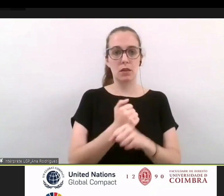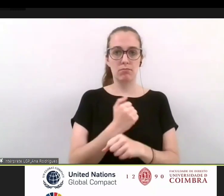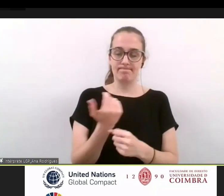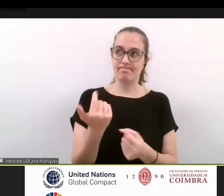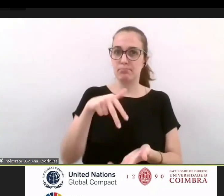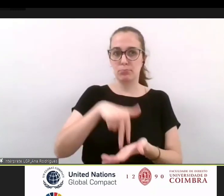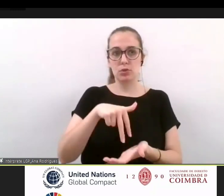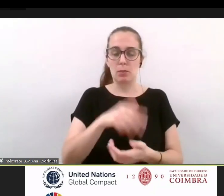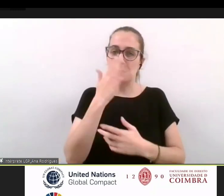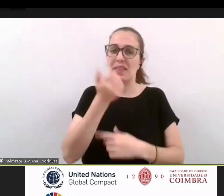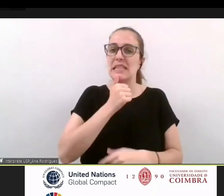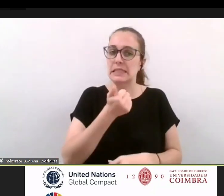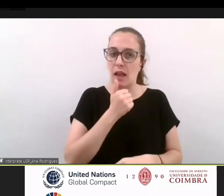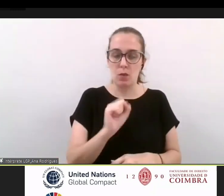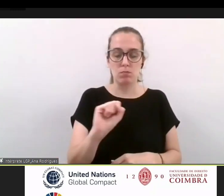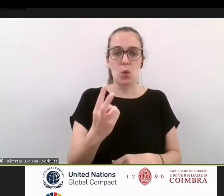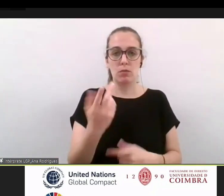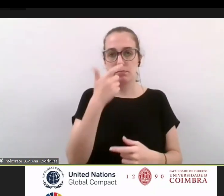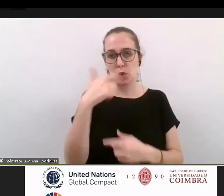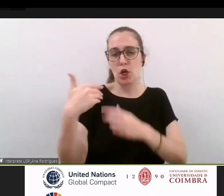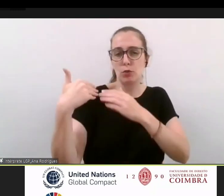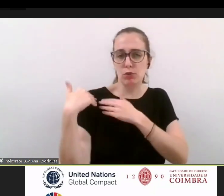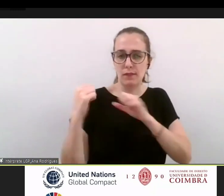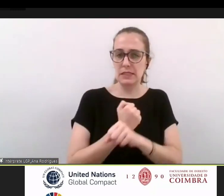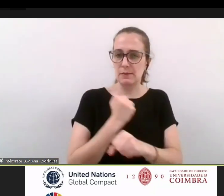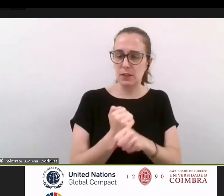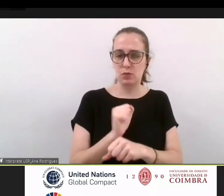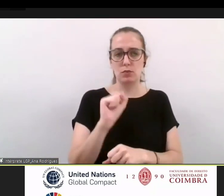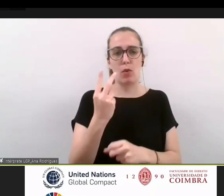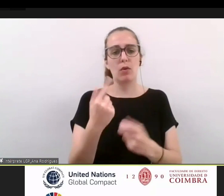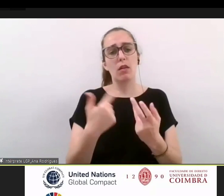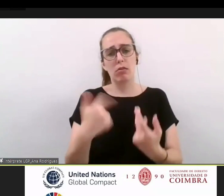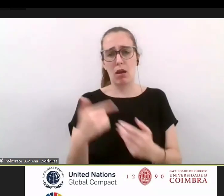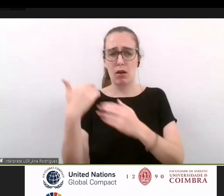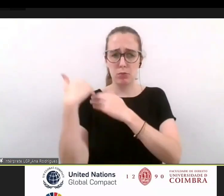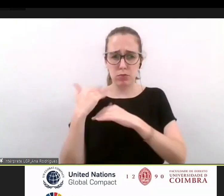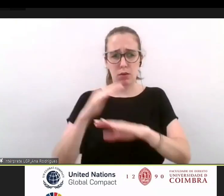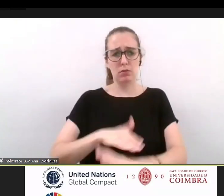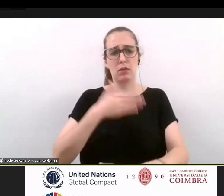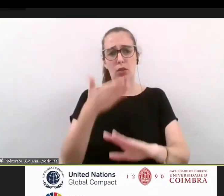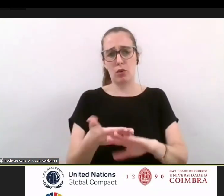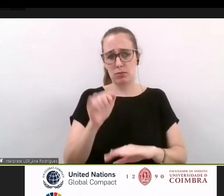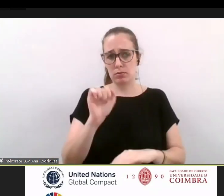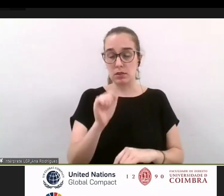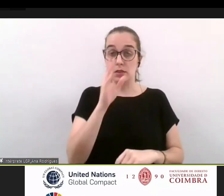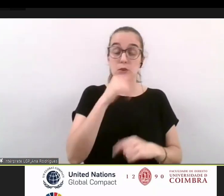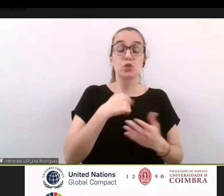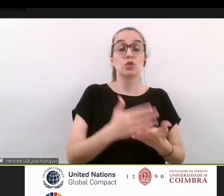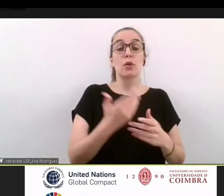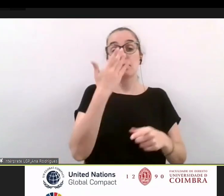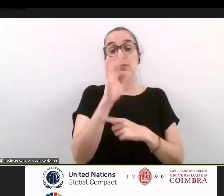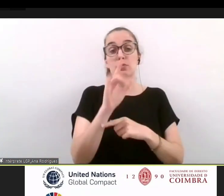papel de decisor, se é o responsável de um serviço, por exemplo, tem mais responsabilidade do que alguém que está na